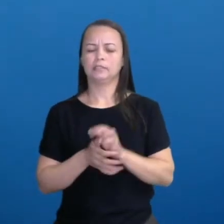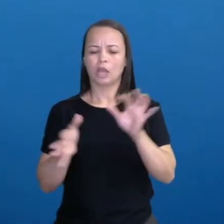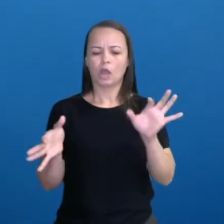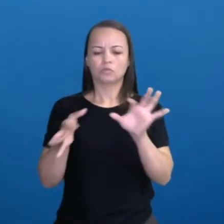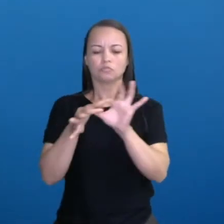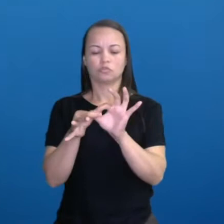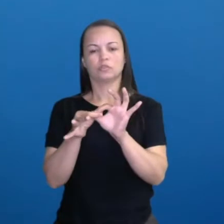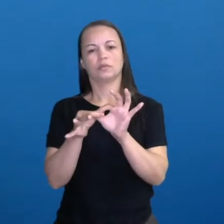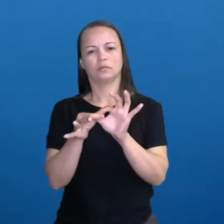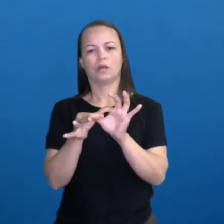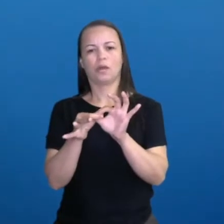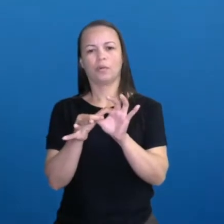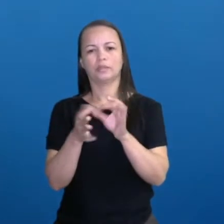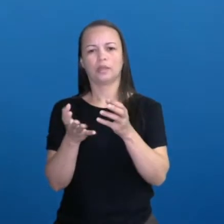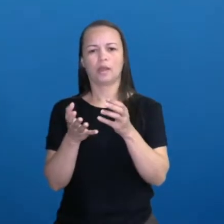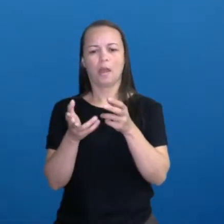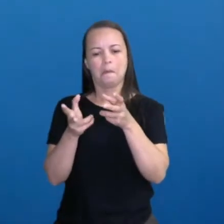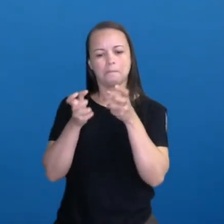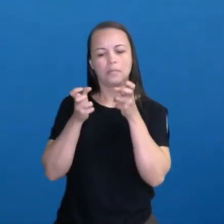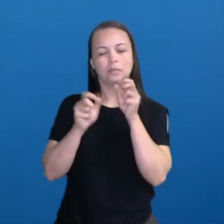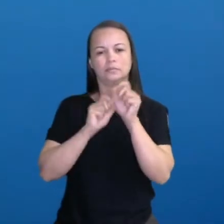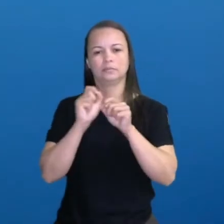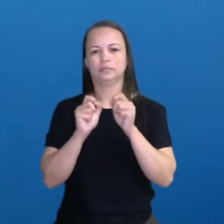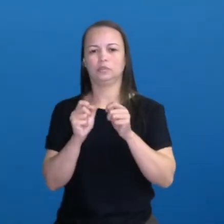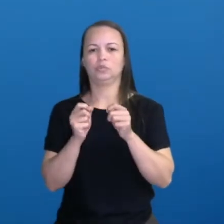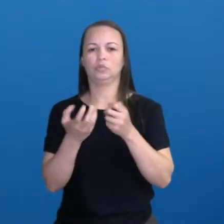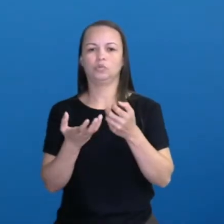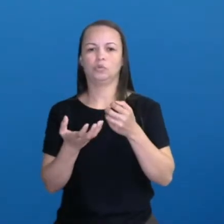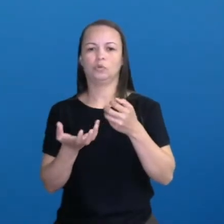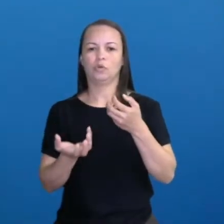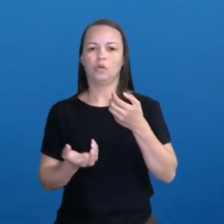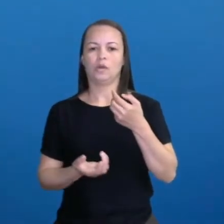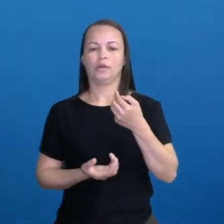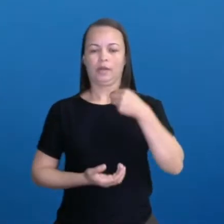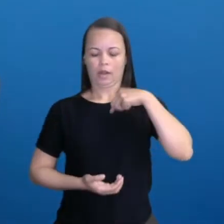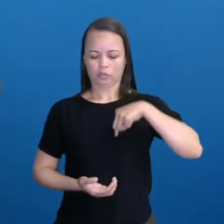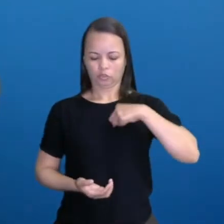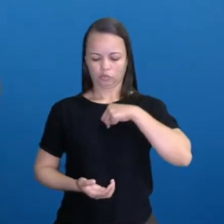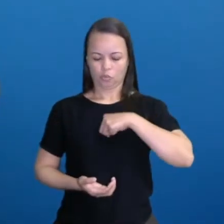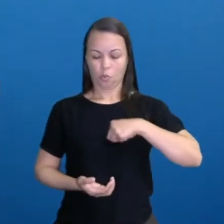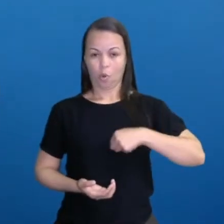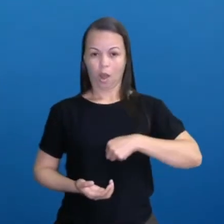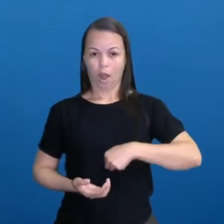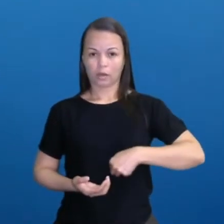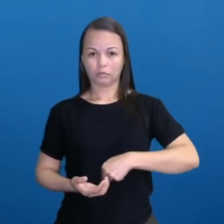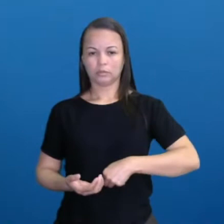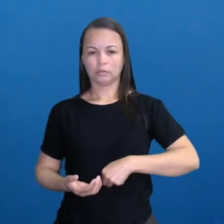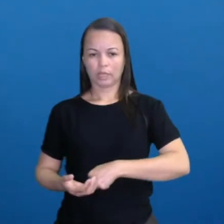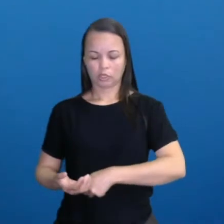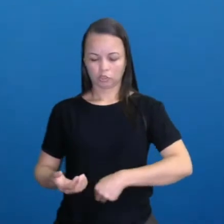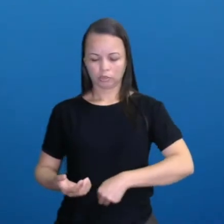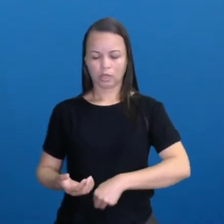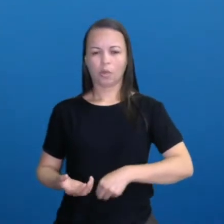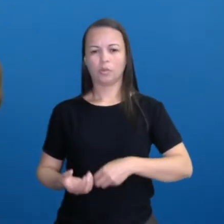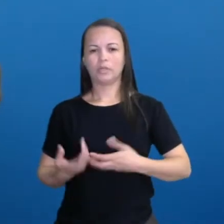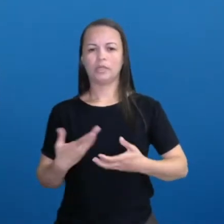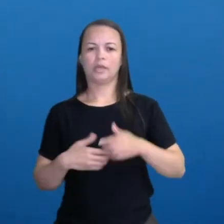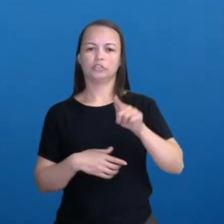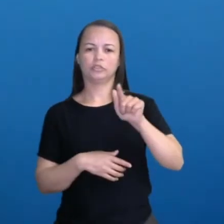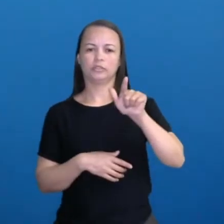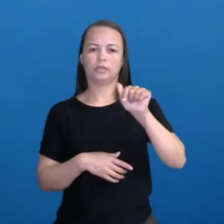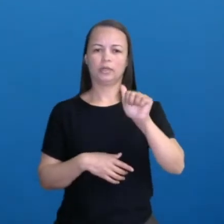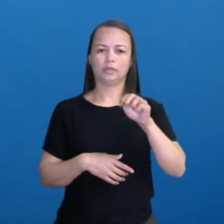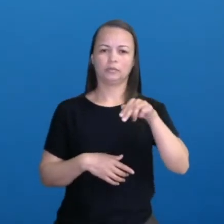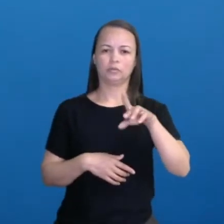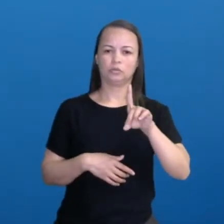associadas à percepção do tubo gastrointestinal e as chamadas glândulas anexas. Mas